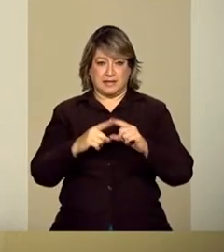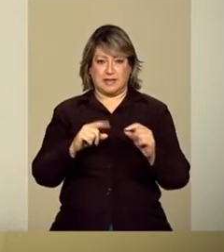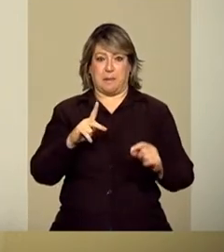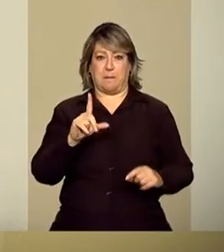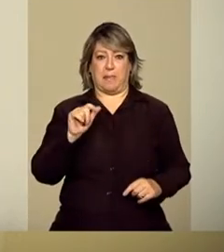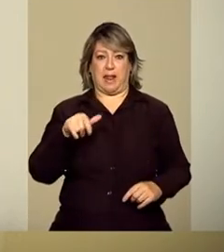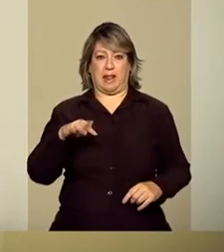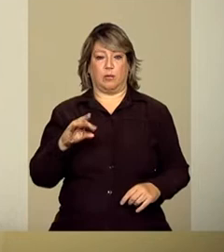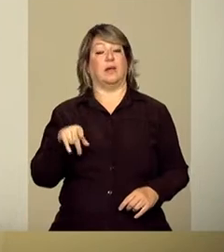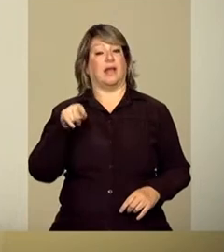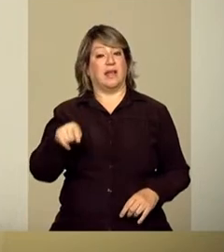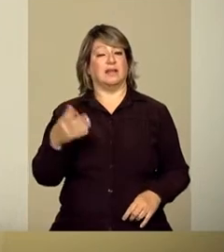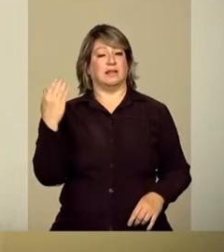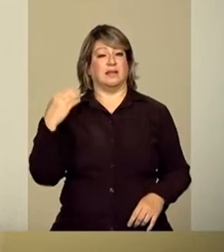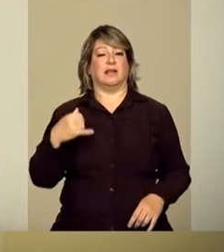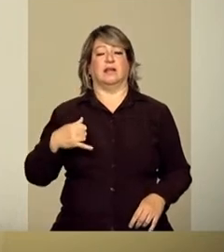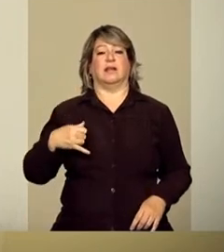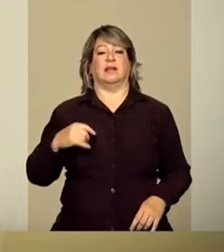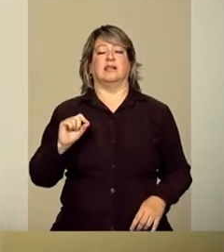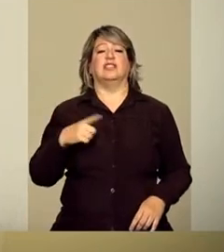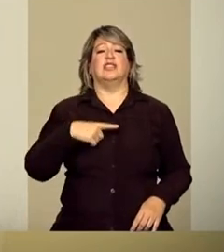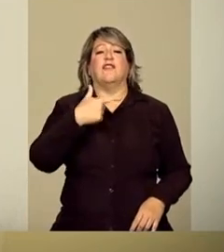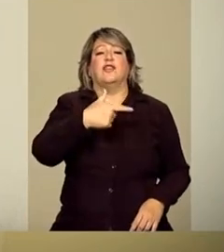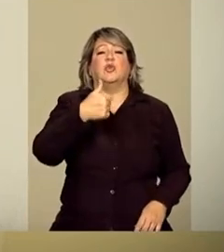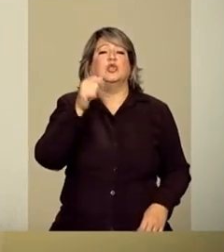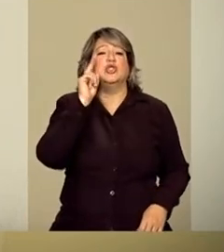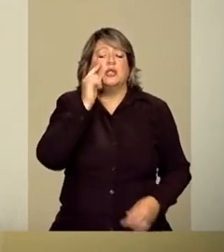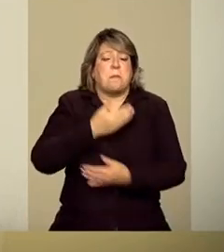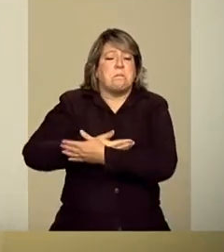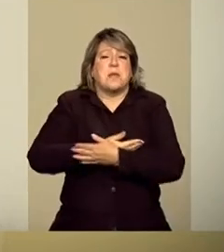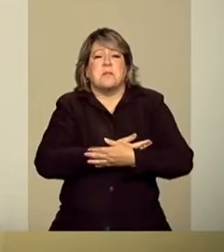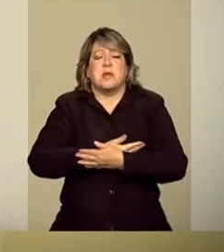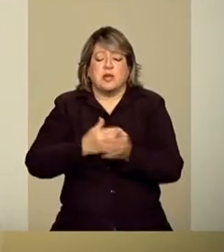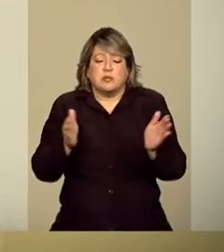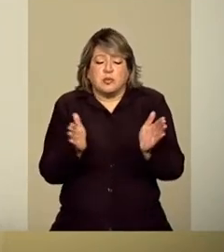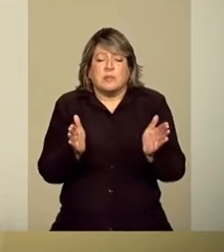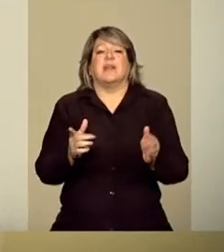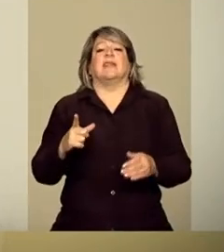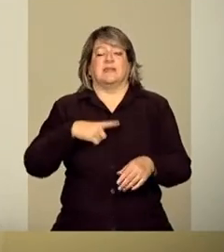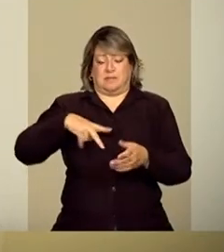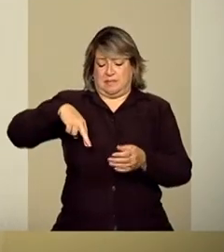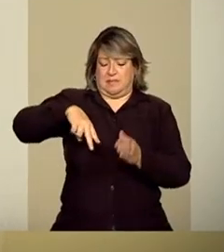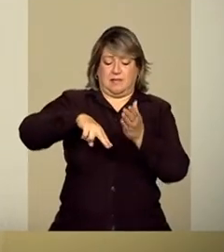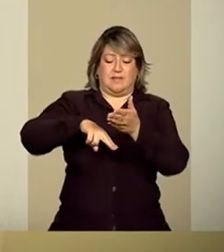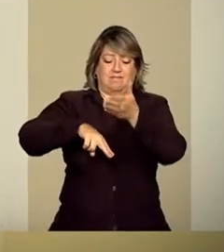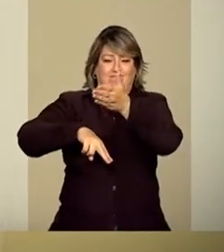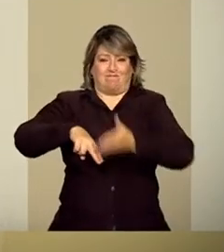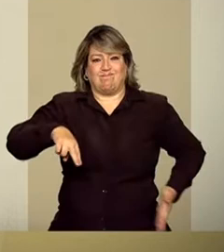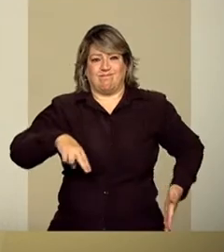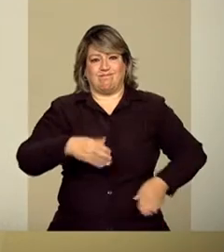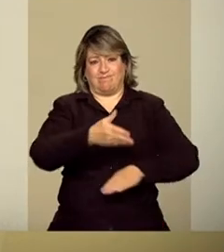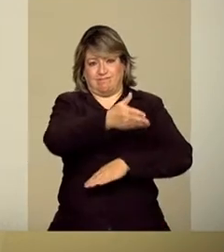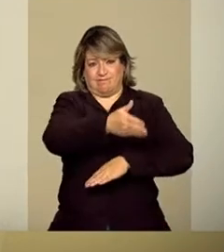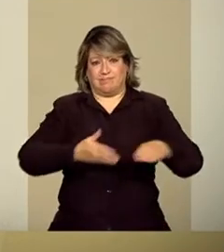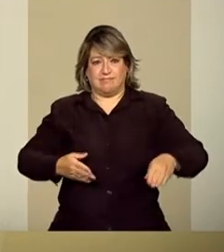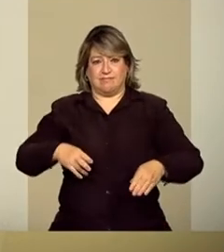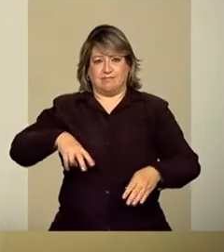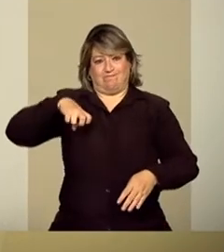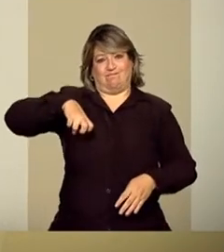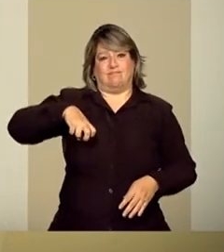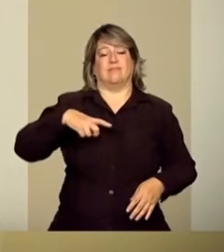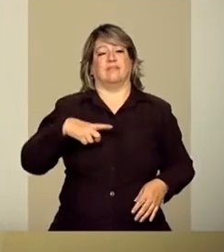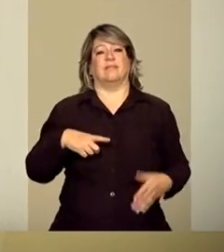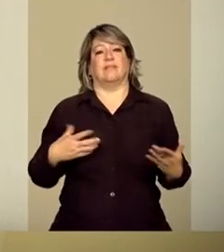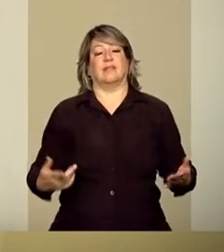Alan teve as duas pernas amputadas com 21 dias de vida por causa de uma infecção. Aos 8 anos, ele